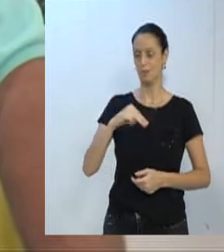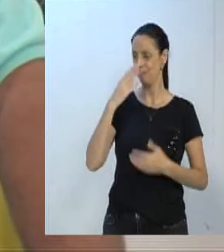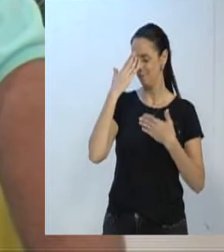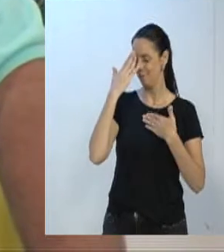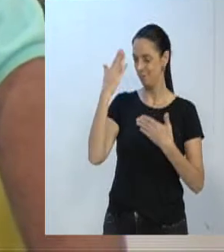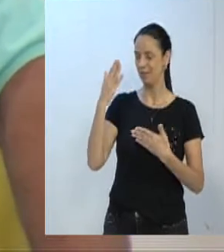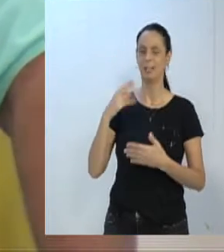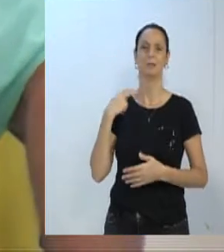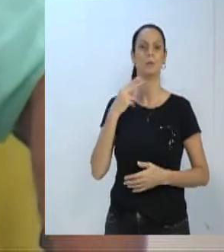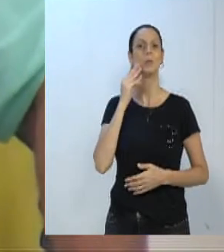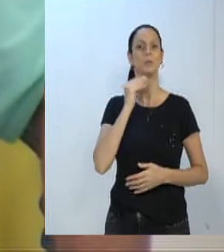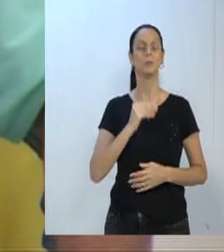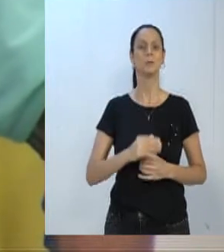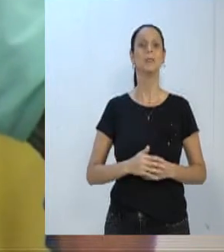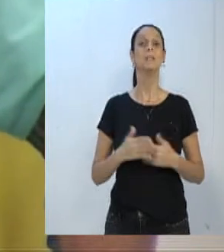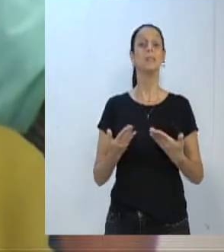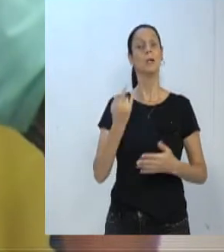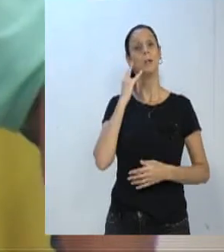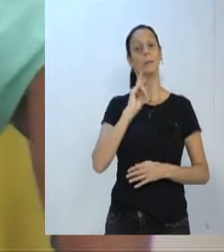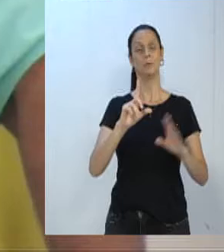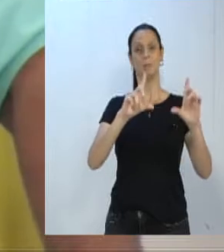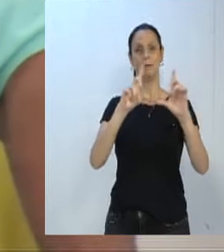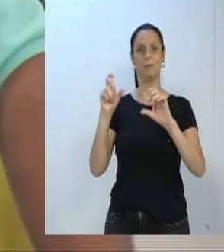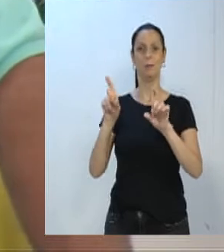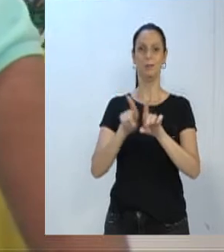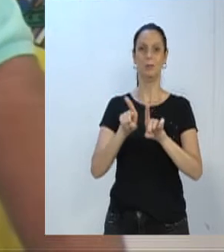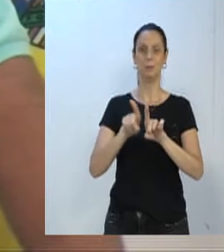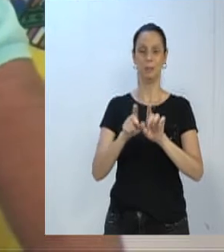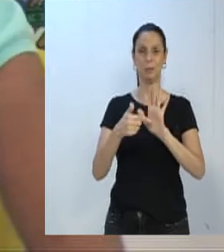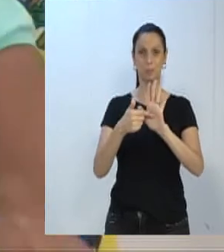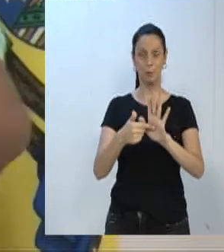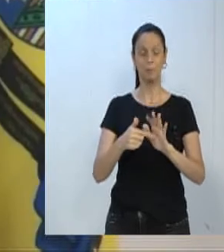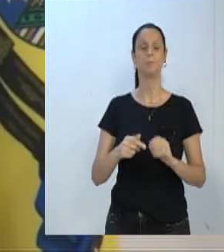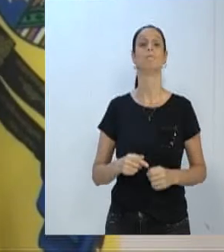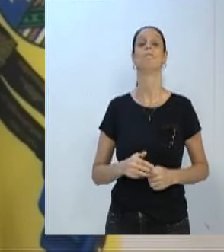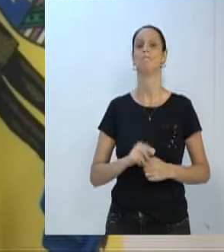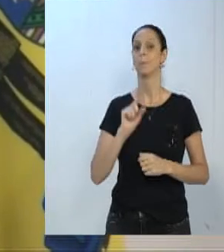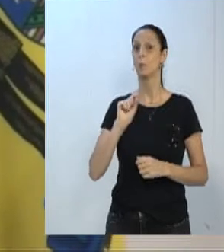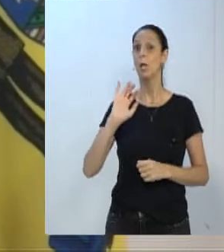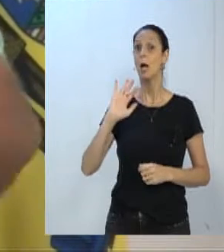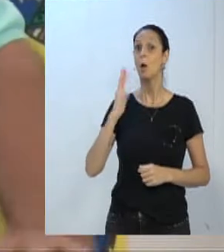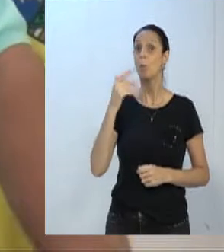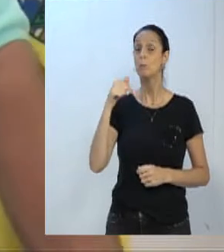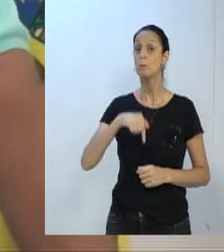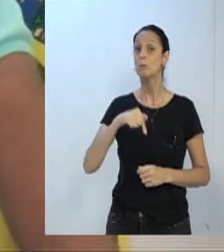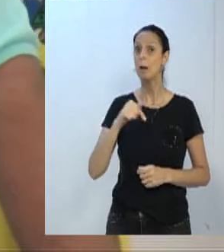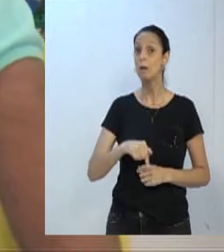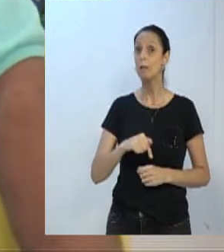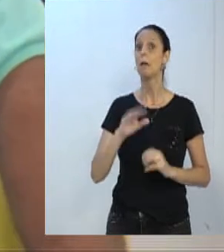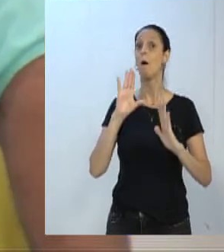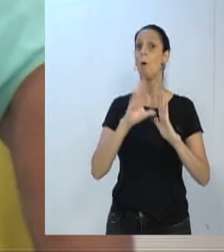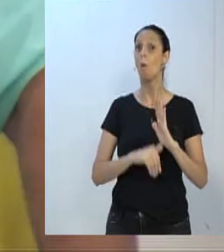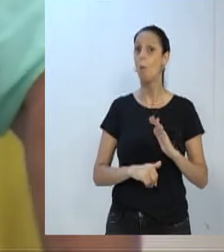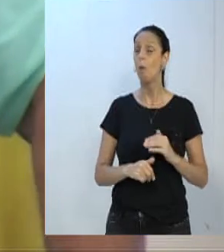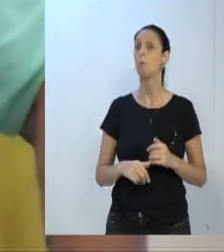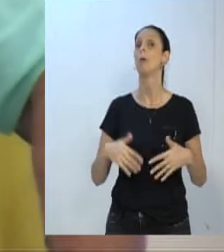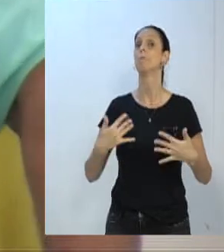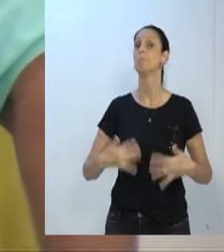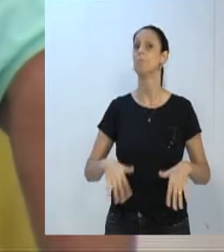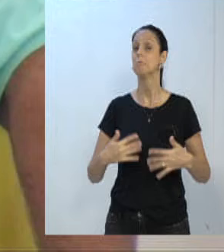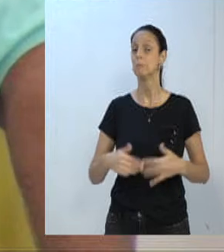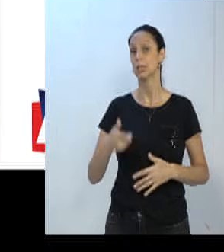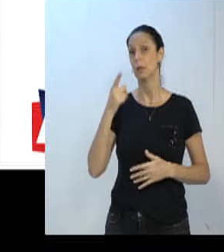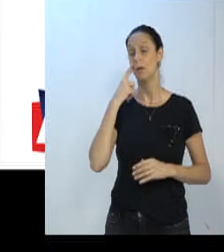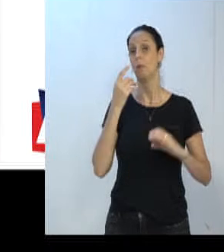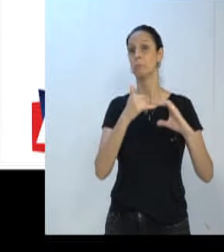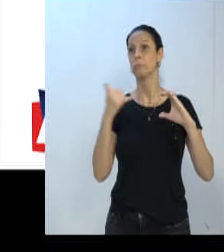caminho do vereador e também é a última foto é colocar também mais um grande golpe gente na cidade e região aí gente golpe Celeste gente